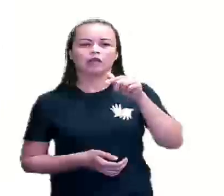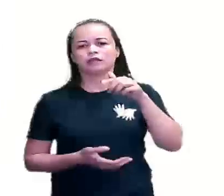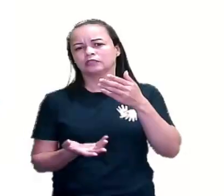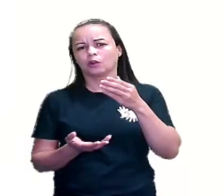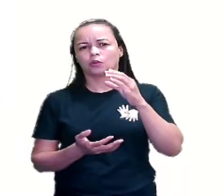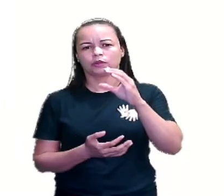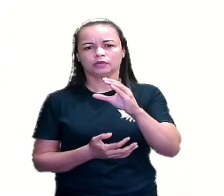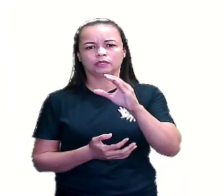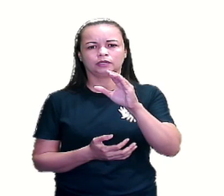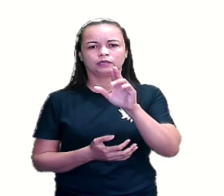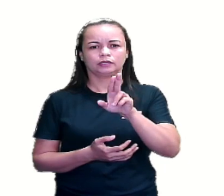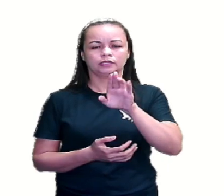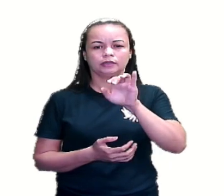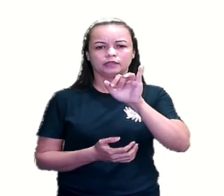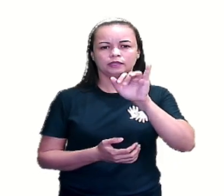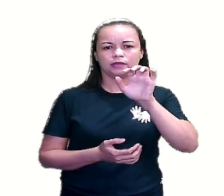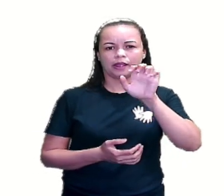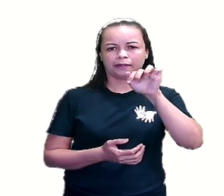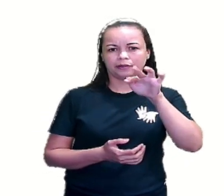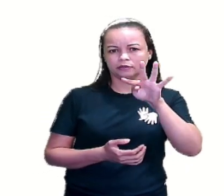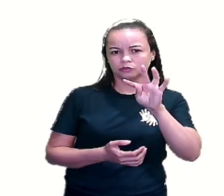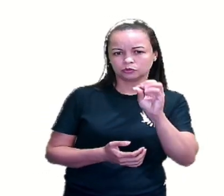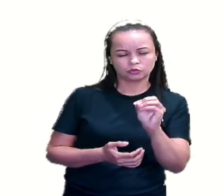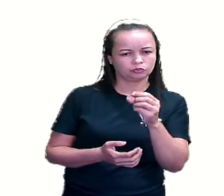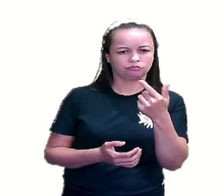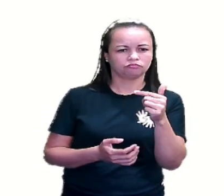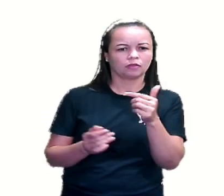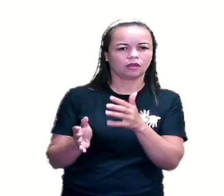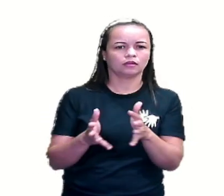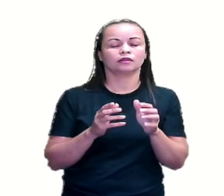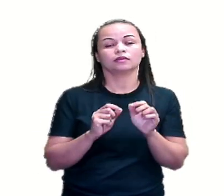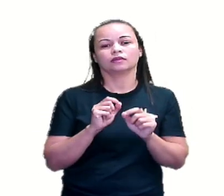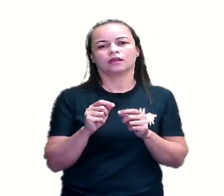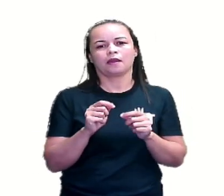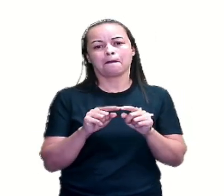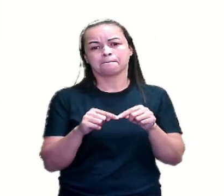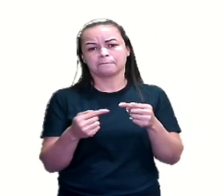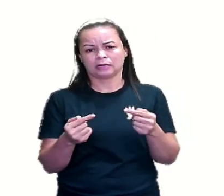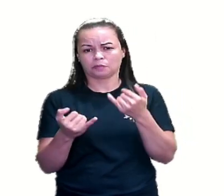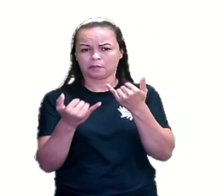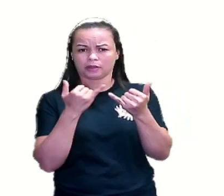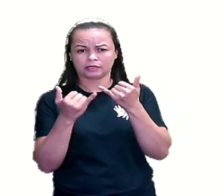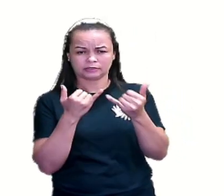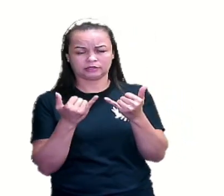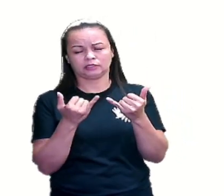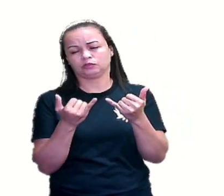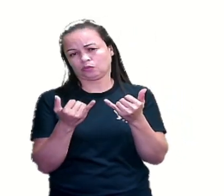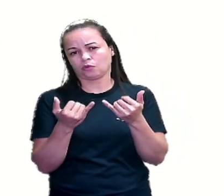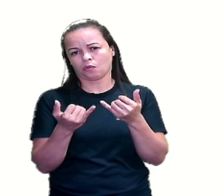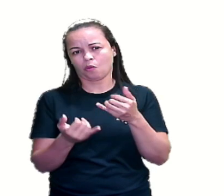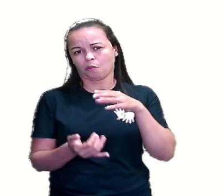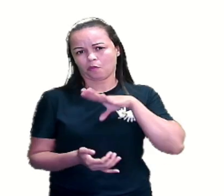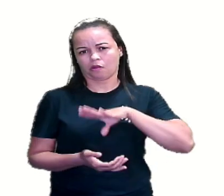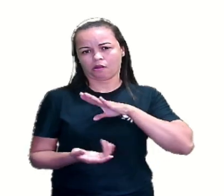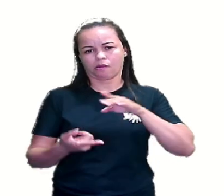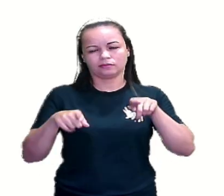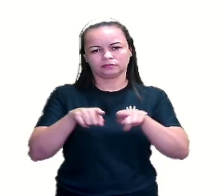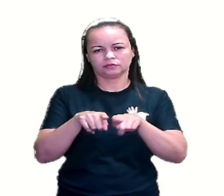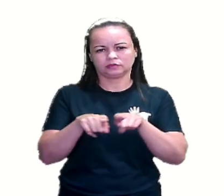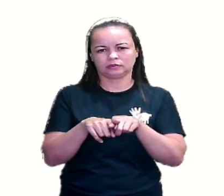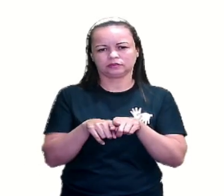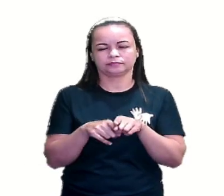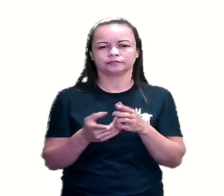tenho 500, certo? Mas eles são bem parecidos com o português também, né? A gente,